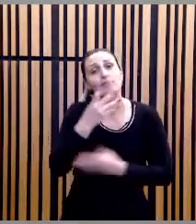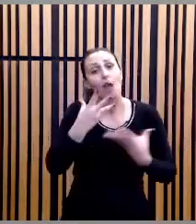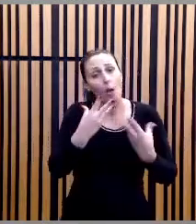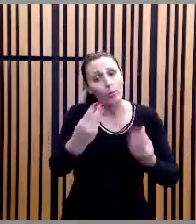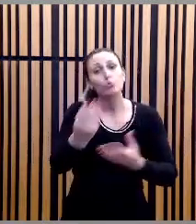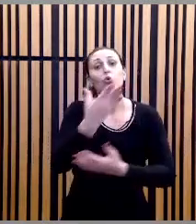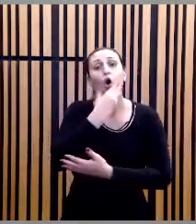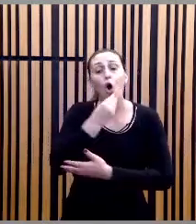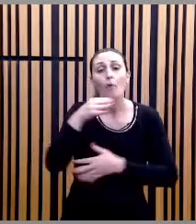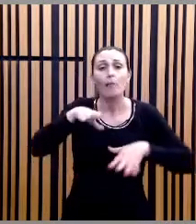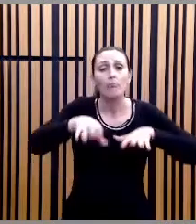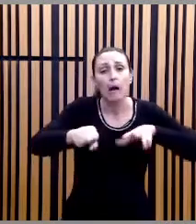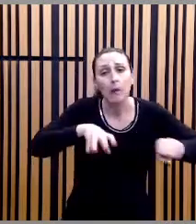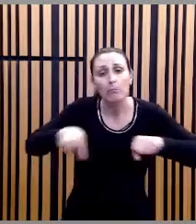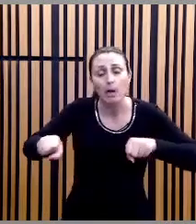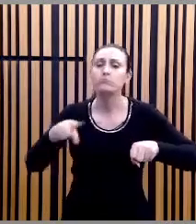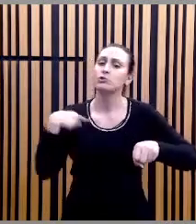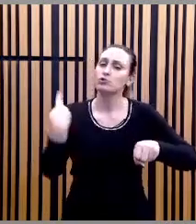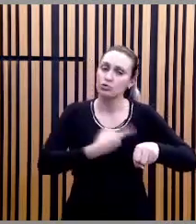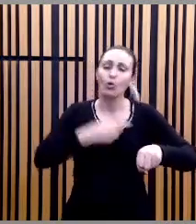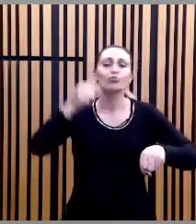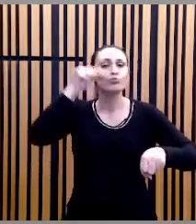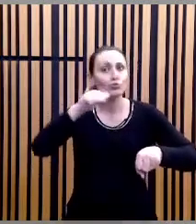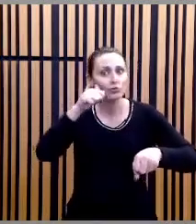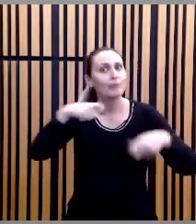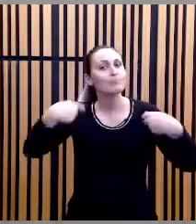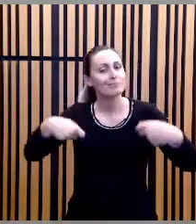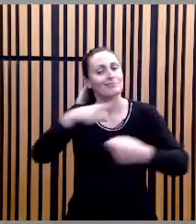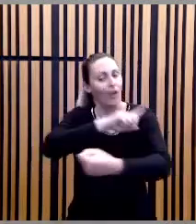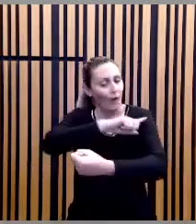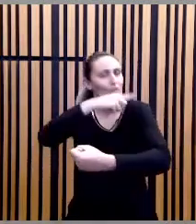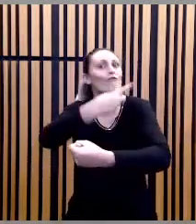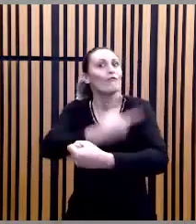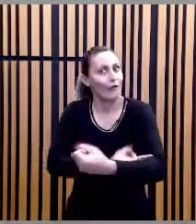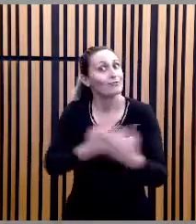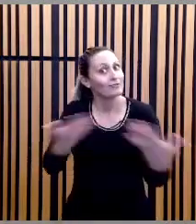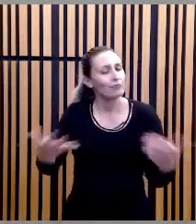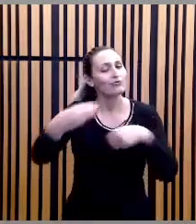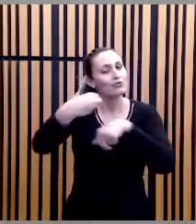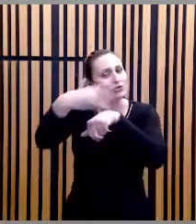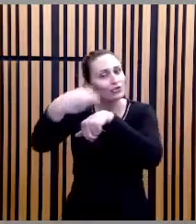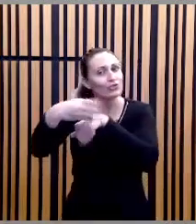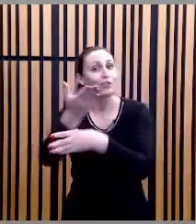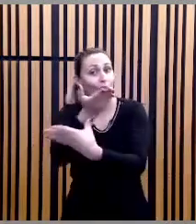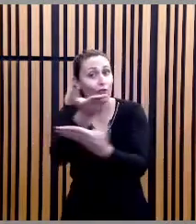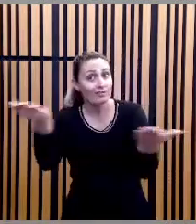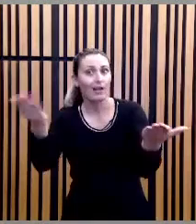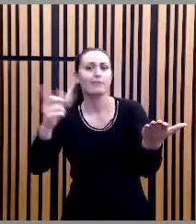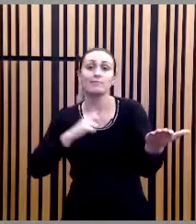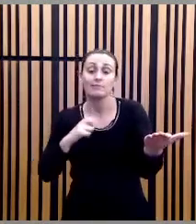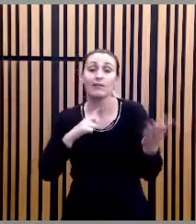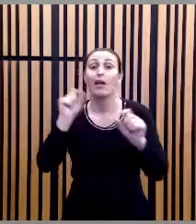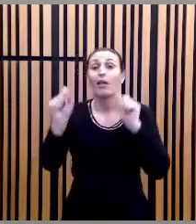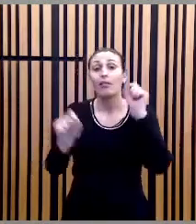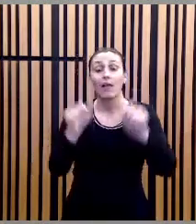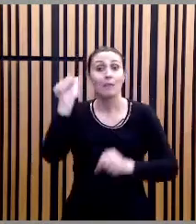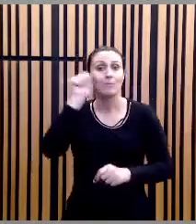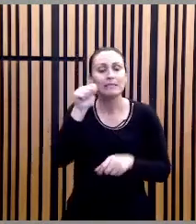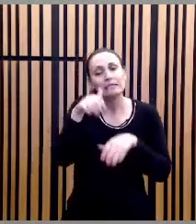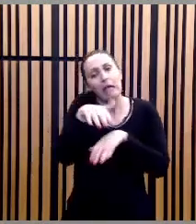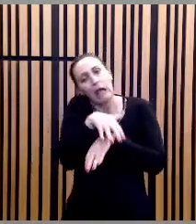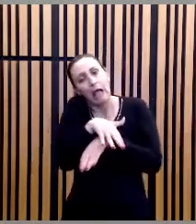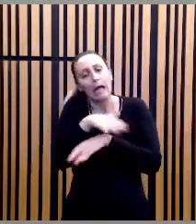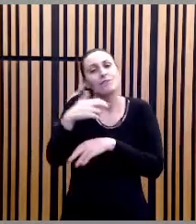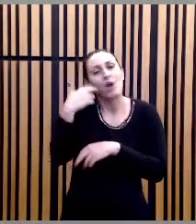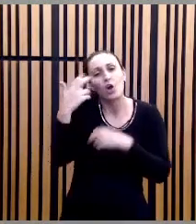gente tem muito espaço ali dentro para crescer, pessoal. Então, fica a dica aí para o pessoal que está escutando, para as meninas aí. Não fiquem